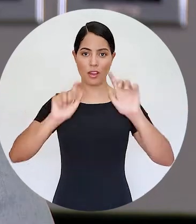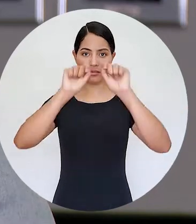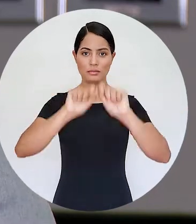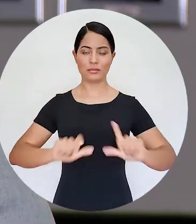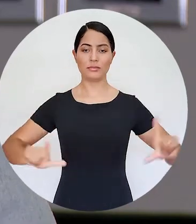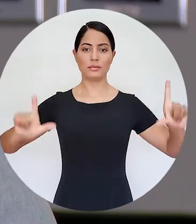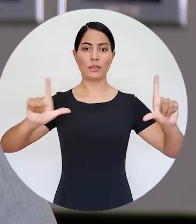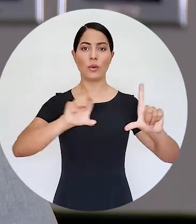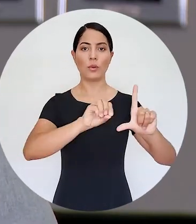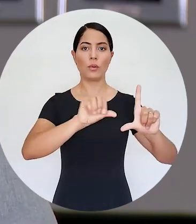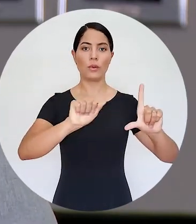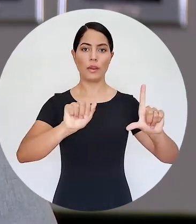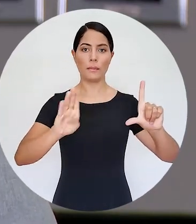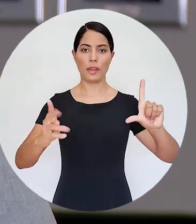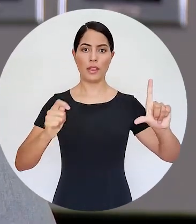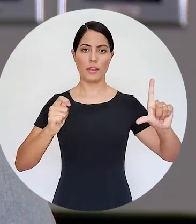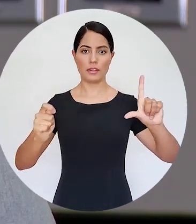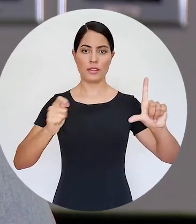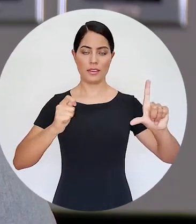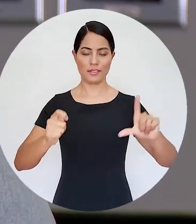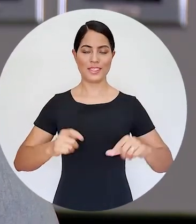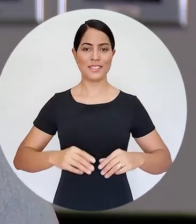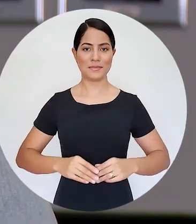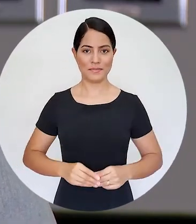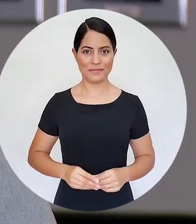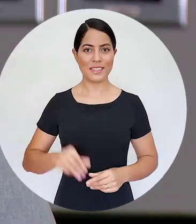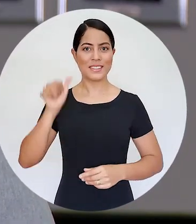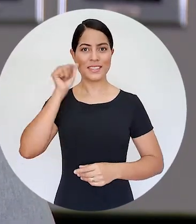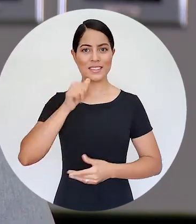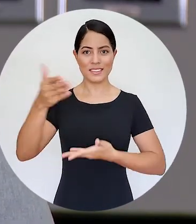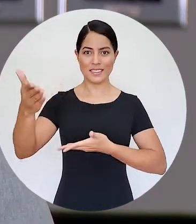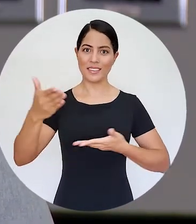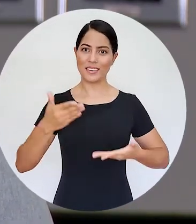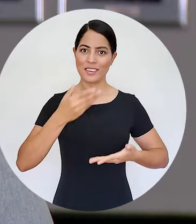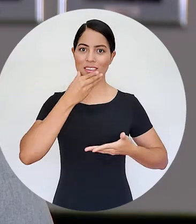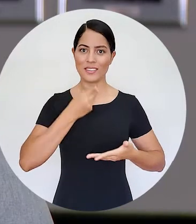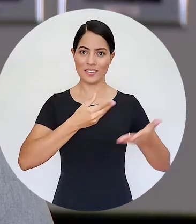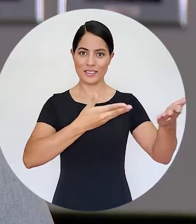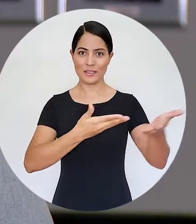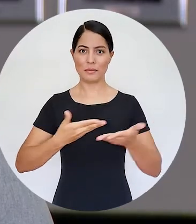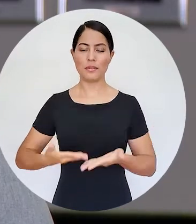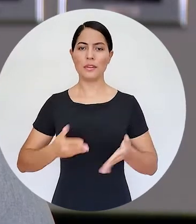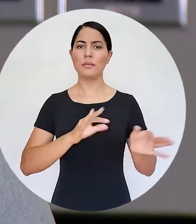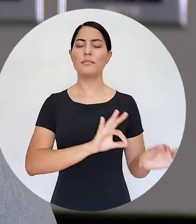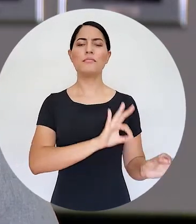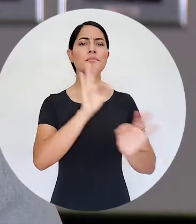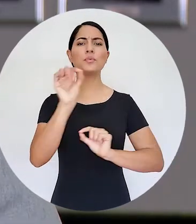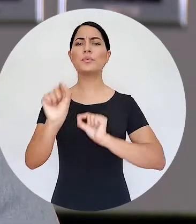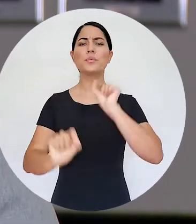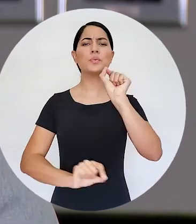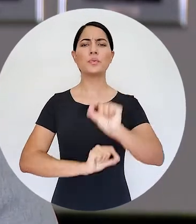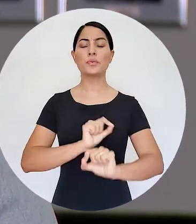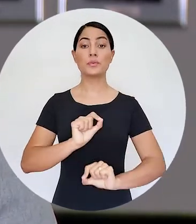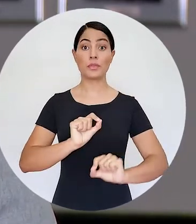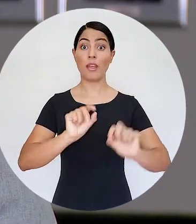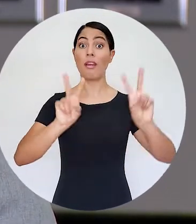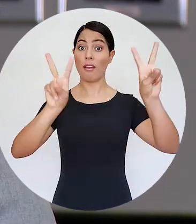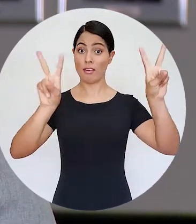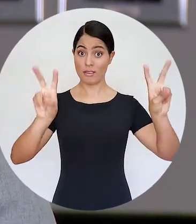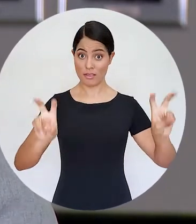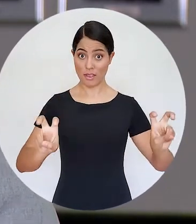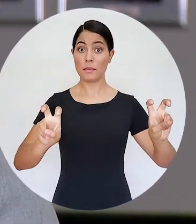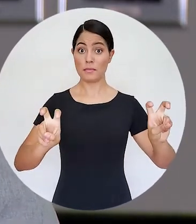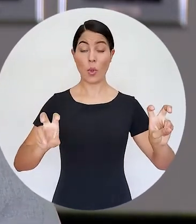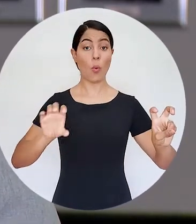o Olá começa agora mais um ou a bem entrevista seja bem-vinda seja bem-vindo no programa de hoje